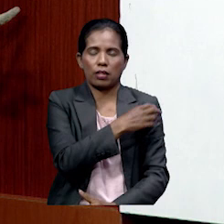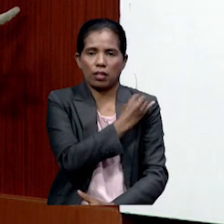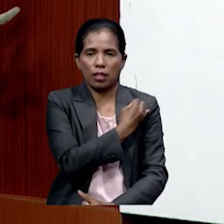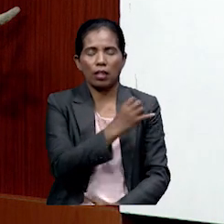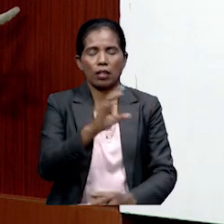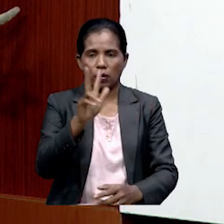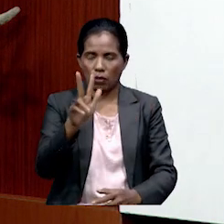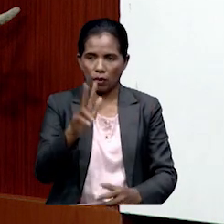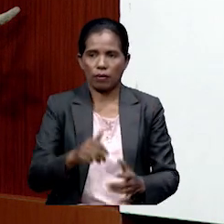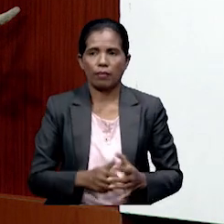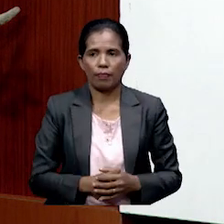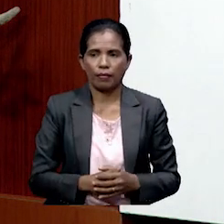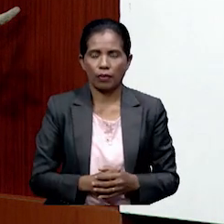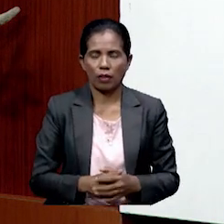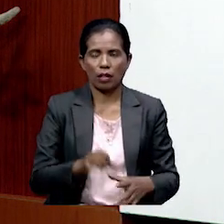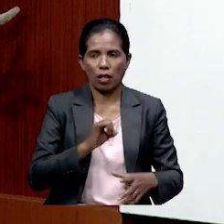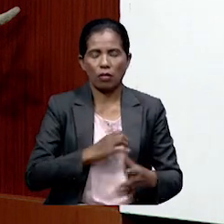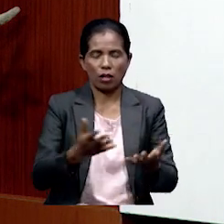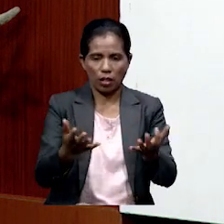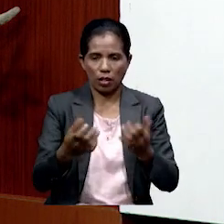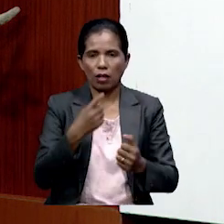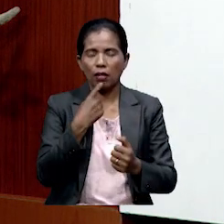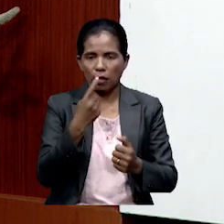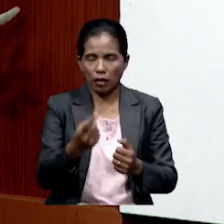O general indonésio, o cara salienta que